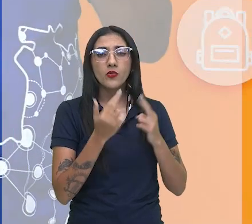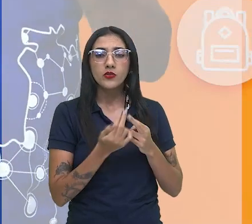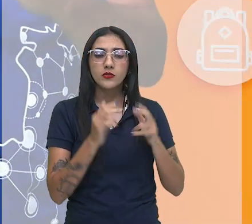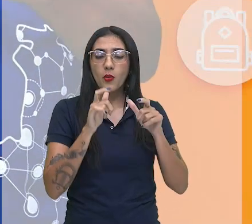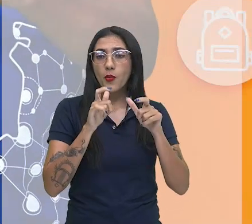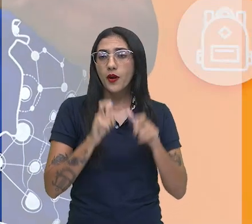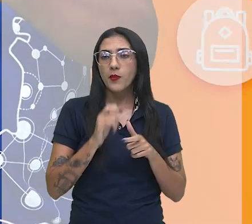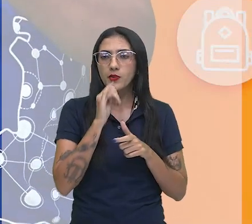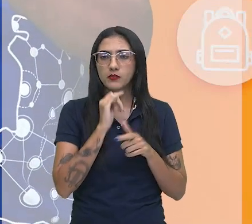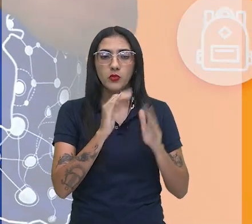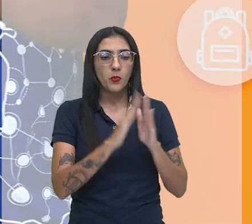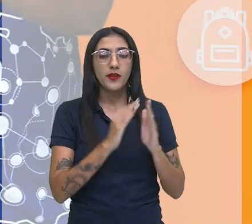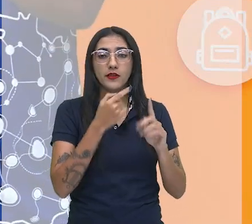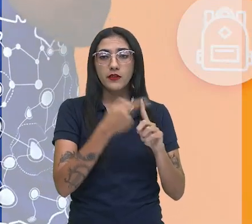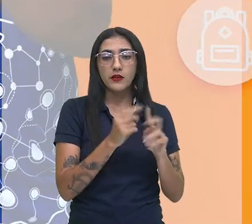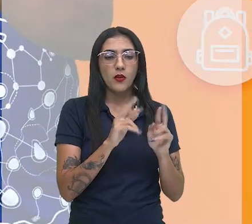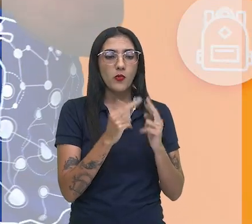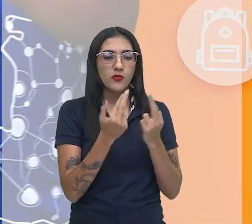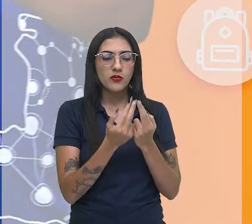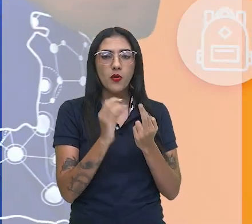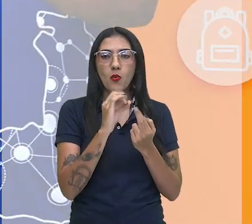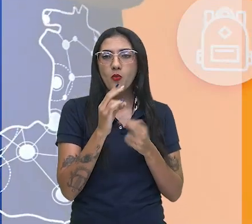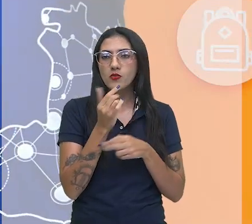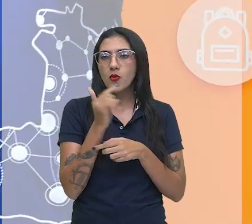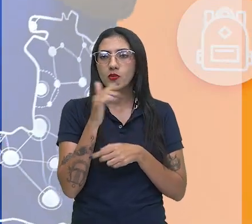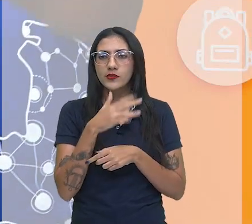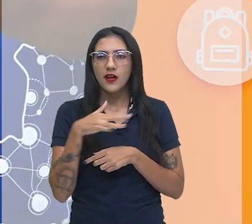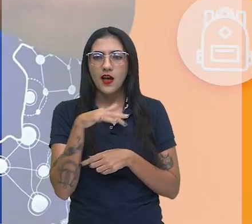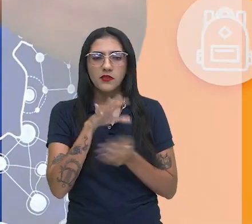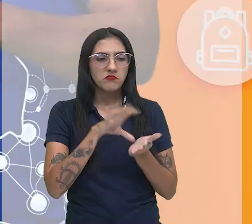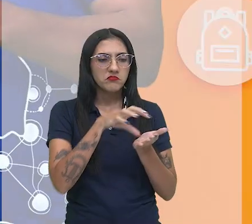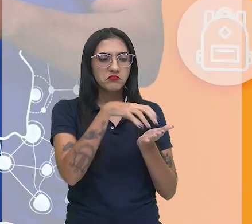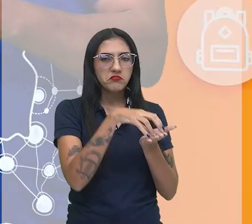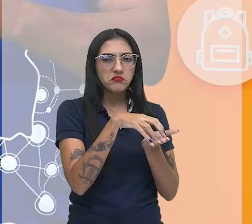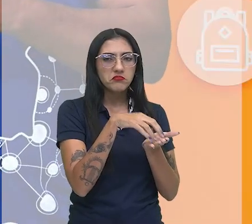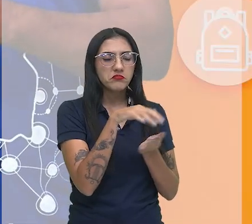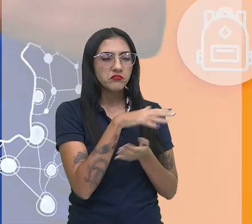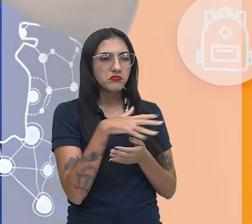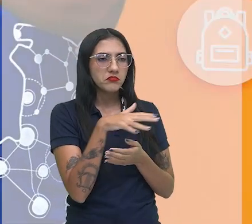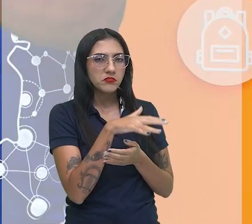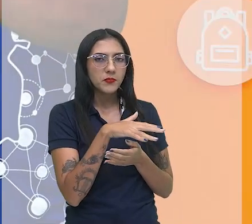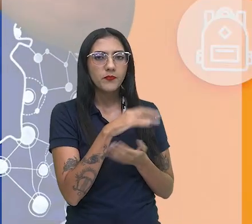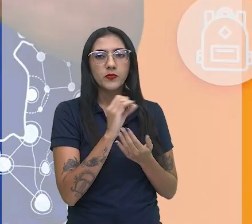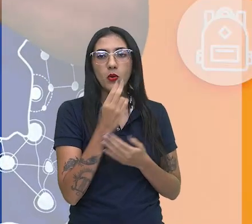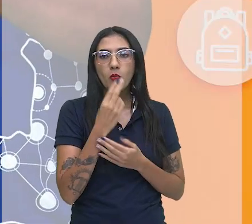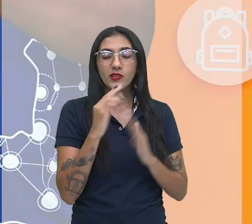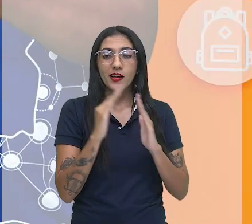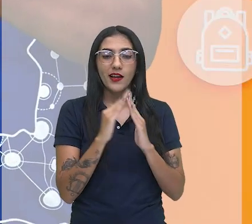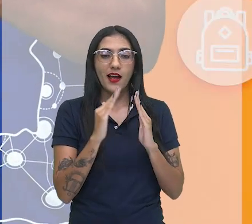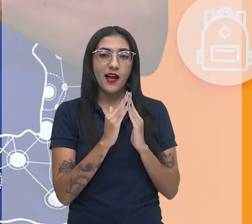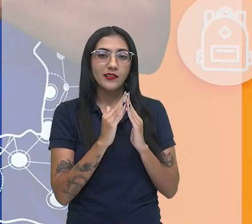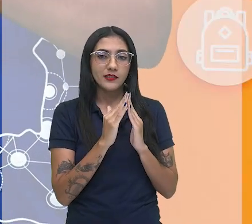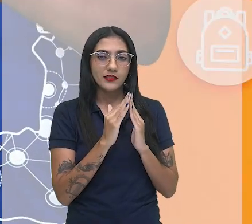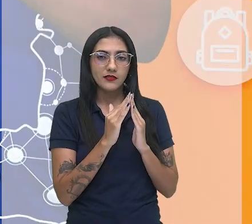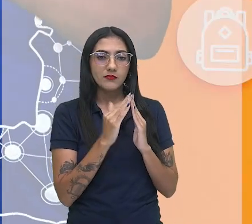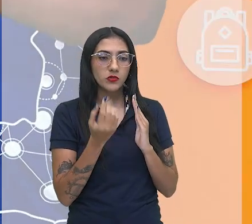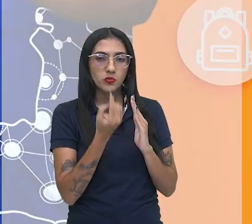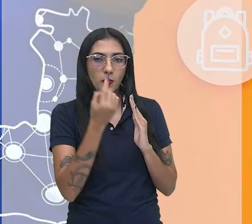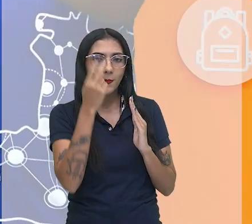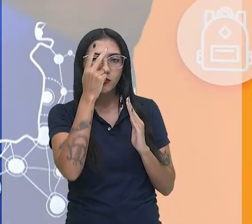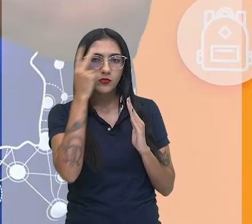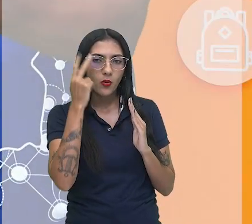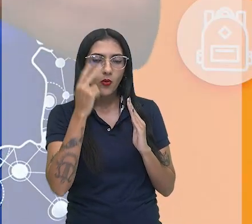ambiente, numa igreja, ou então num lugar mais neutro mesmo, né, numa associação, se tiver, na casa de um morador. Né?